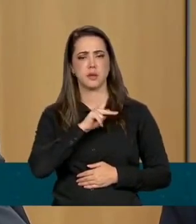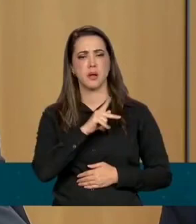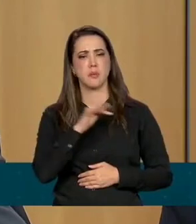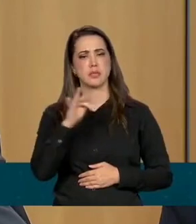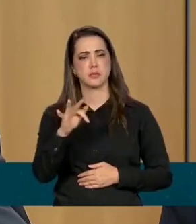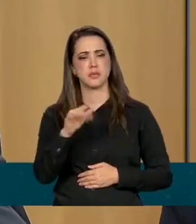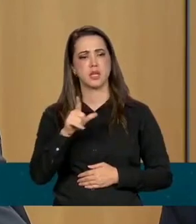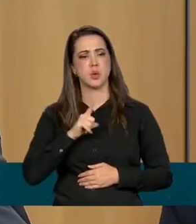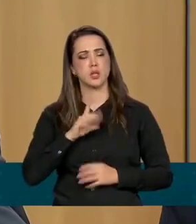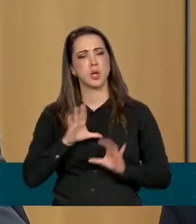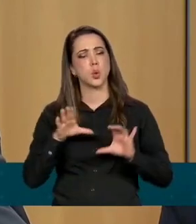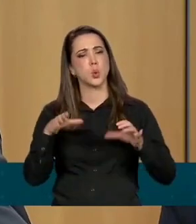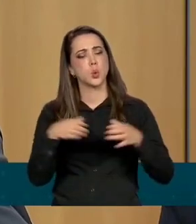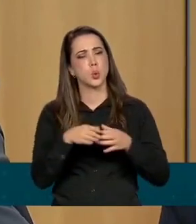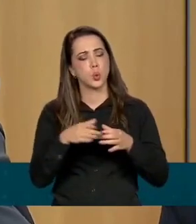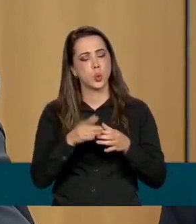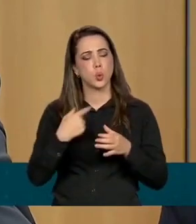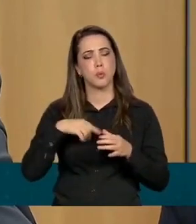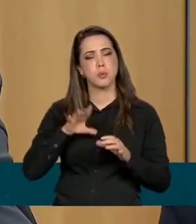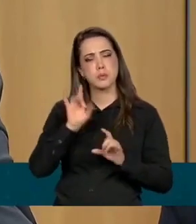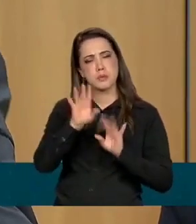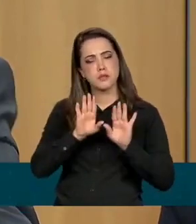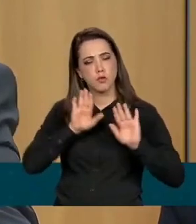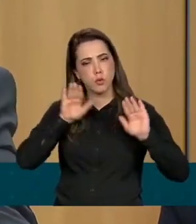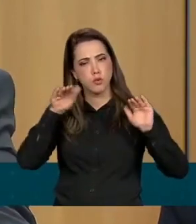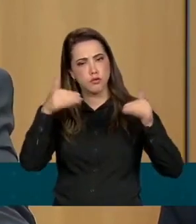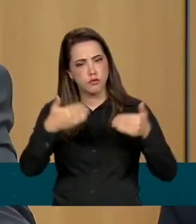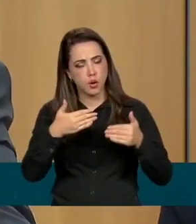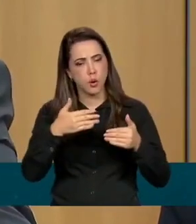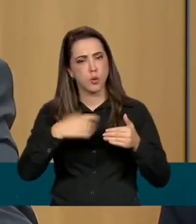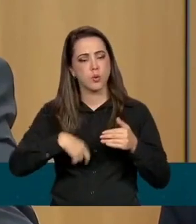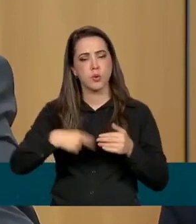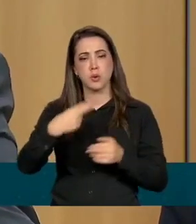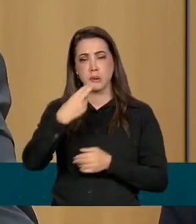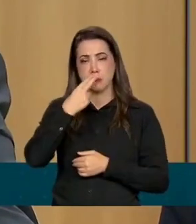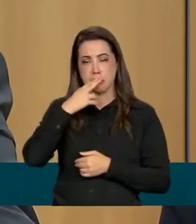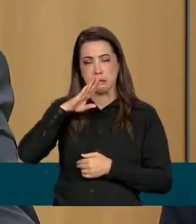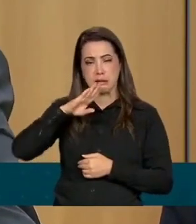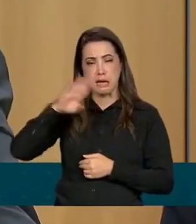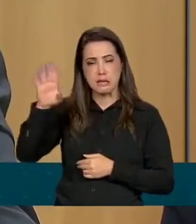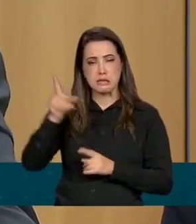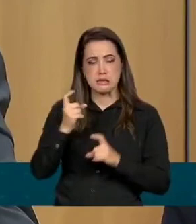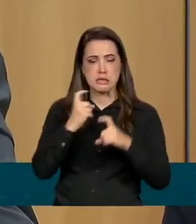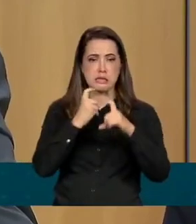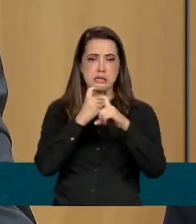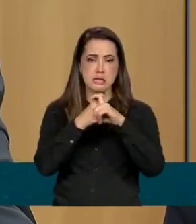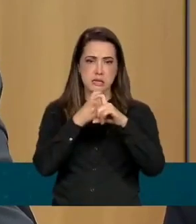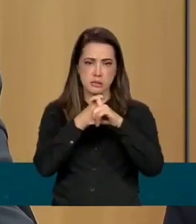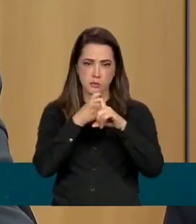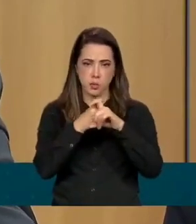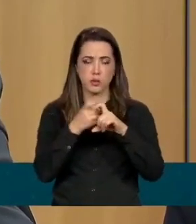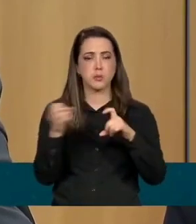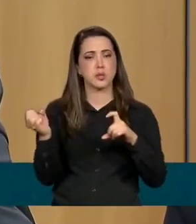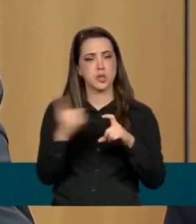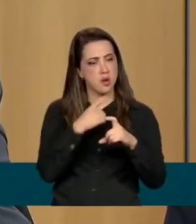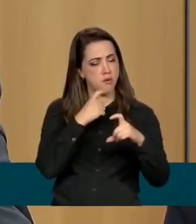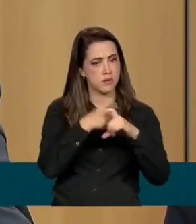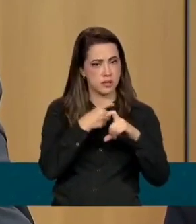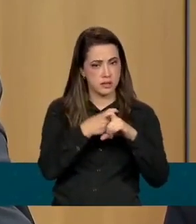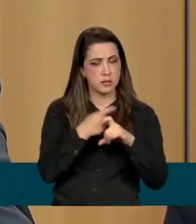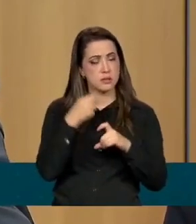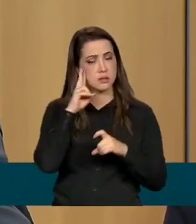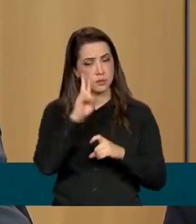há aproximadamente 10 dias atrás. Eu, inclusive, hoje estou enviando documentos adicionais que chegaram até mim por